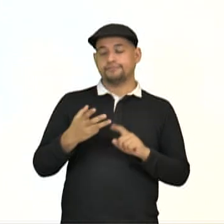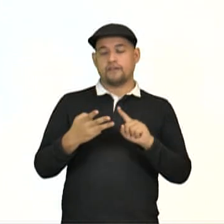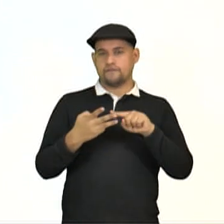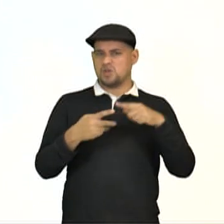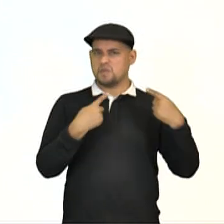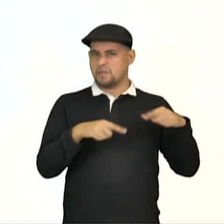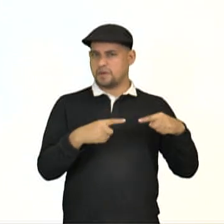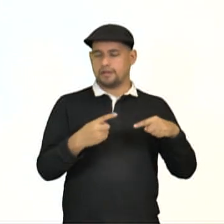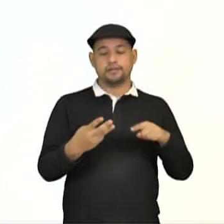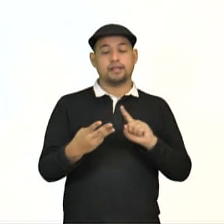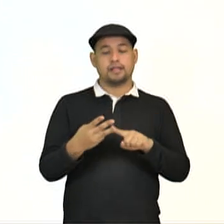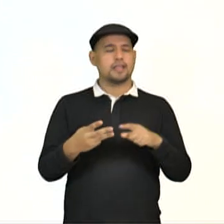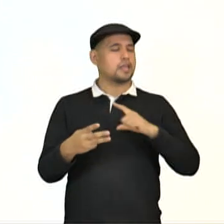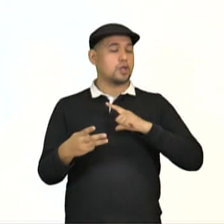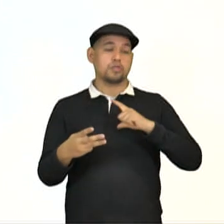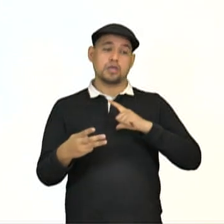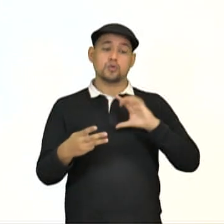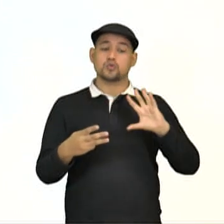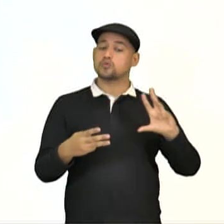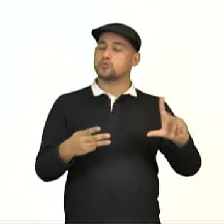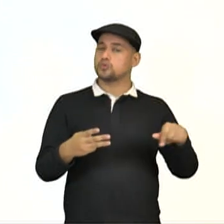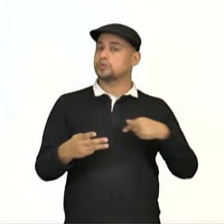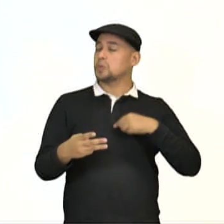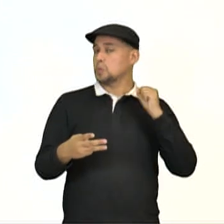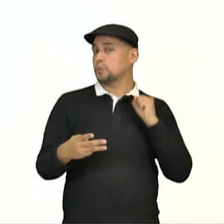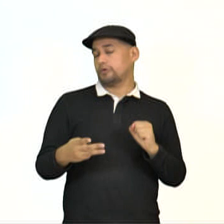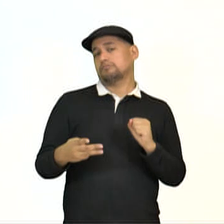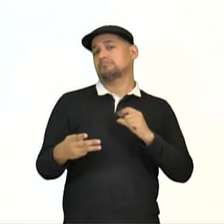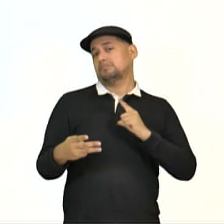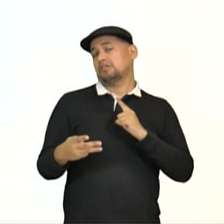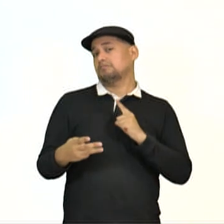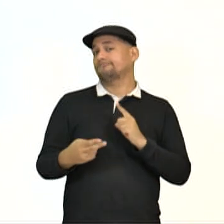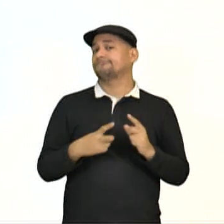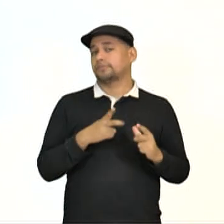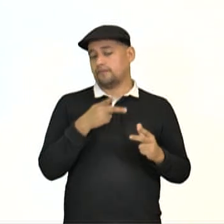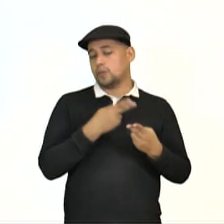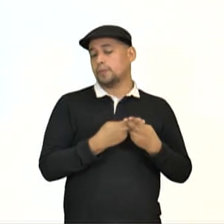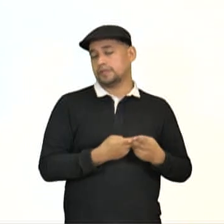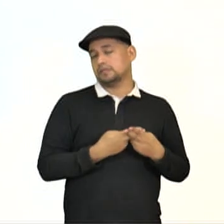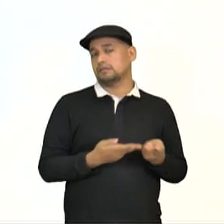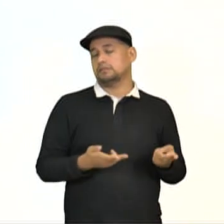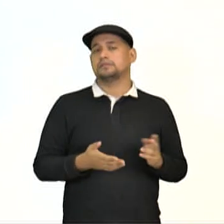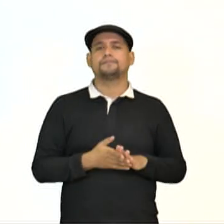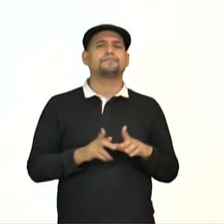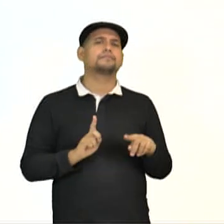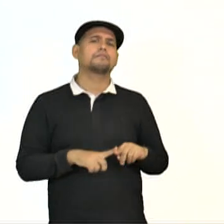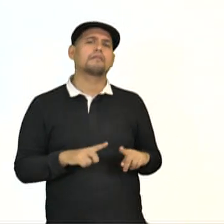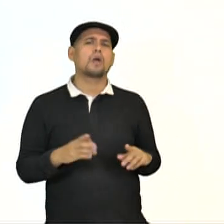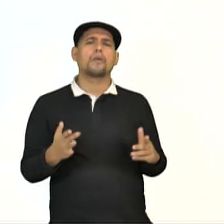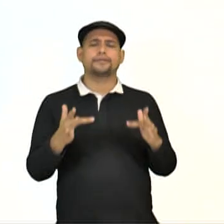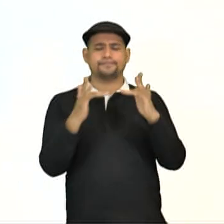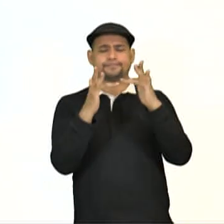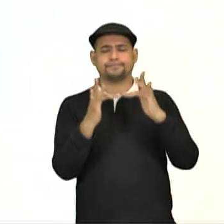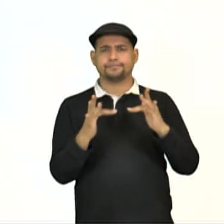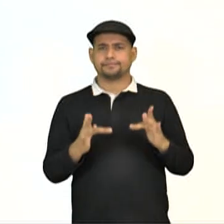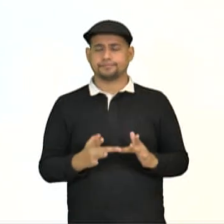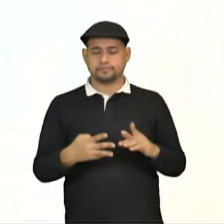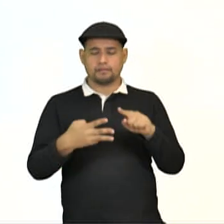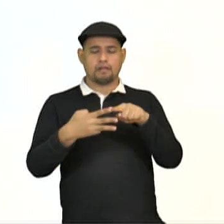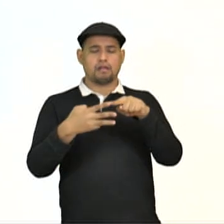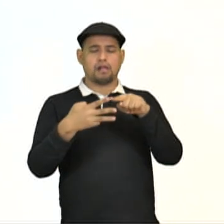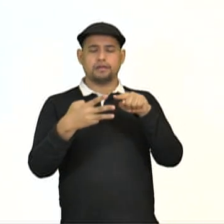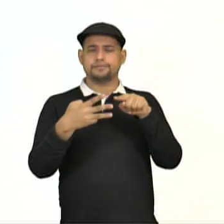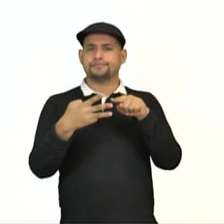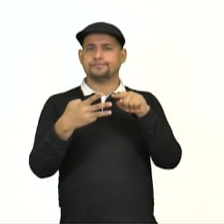falou Discórdia. Eu tenho tudo o que posso ter, confessou Paciência. Que relação há entre